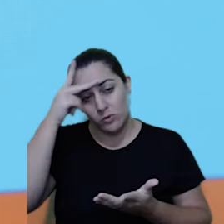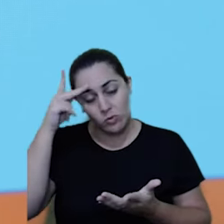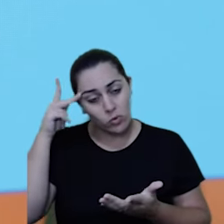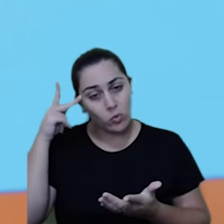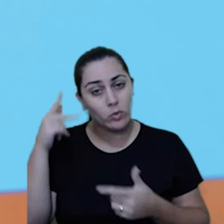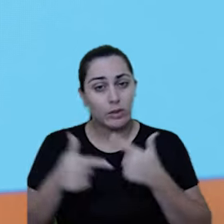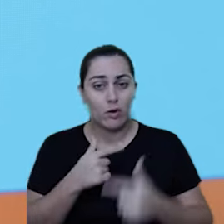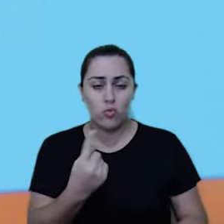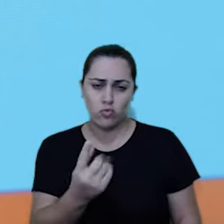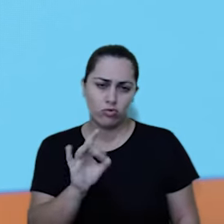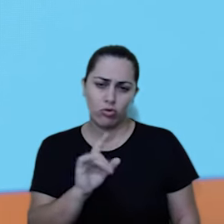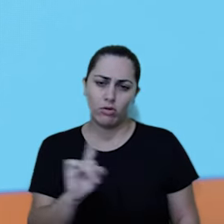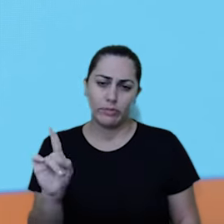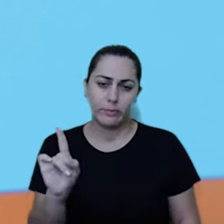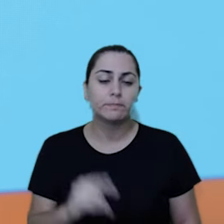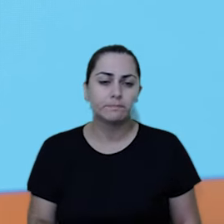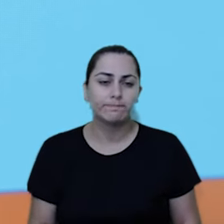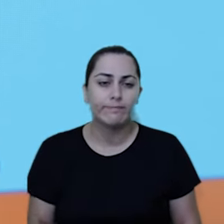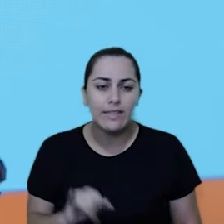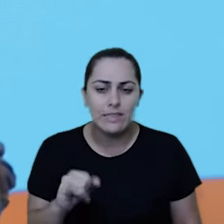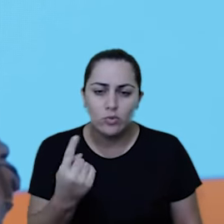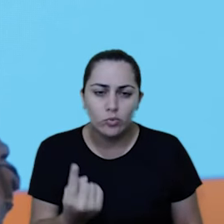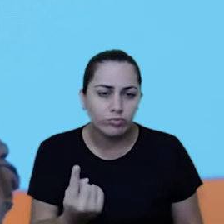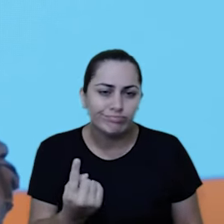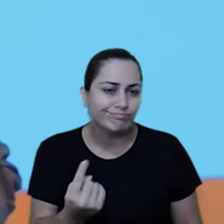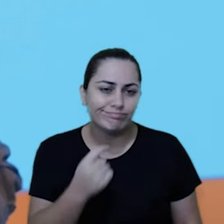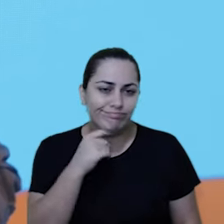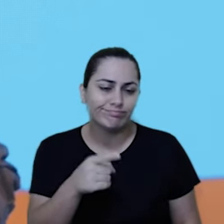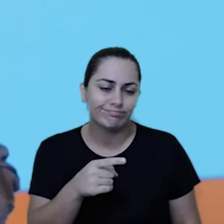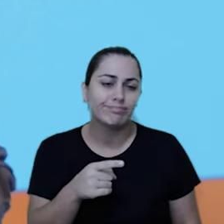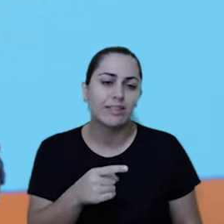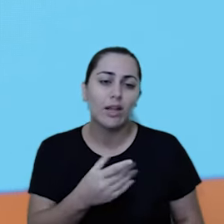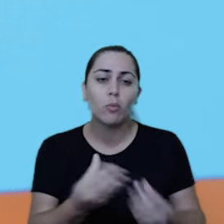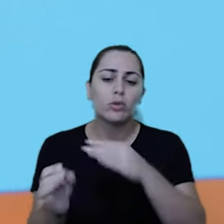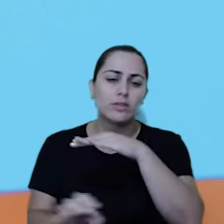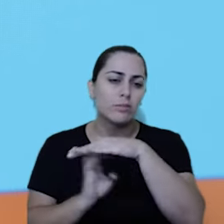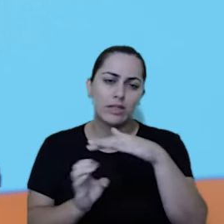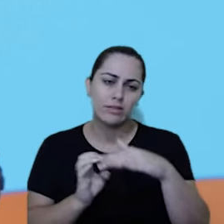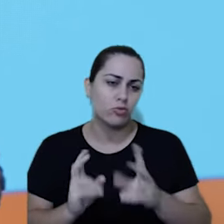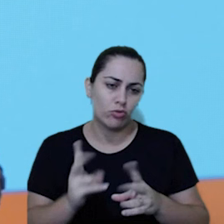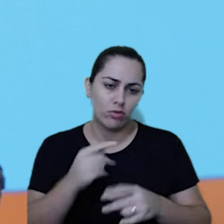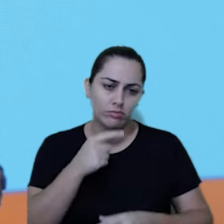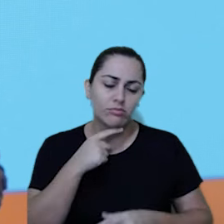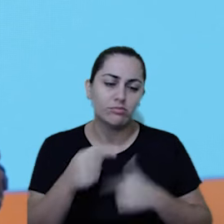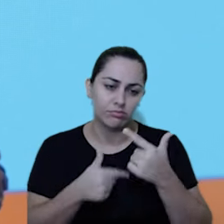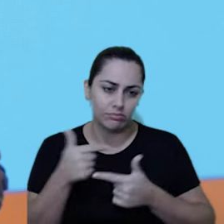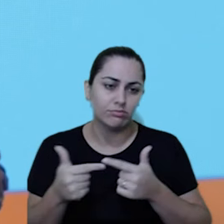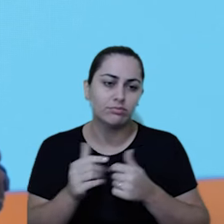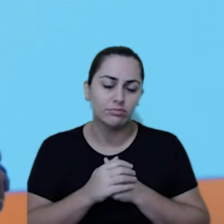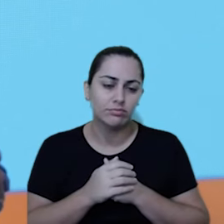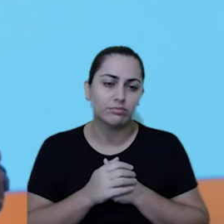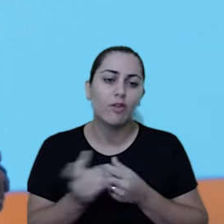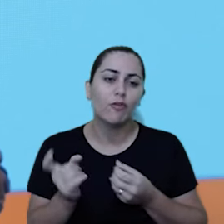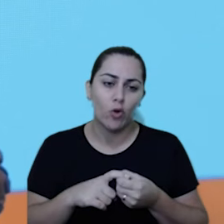exatamente não é de uma pessoa só não não seria o caso aí muitas empresas não existiriam de fato voltamos pra gestão